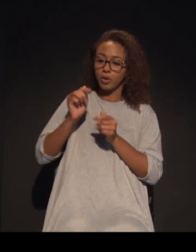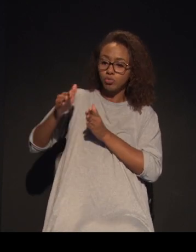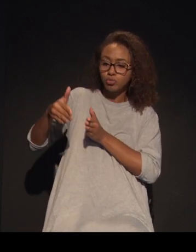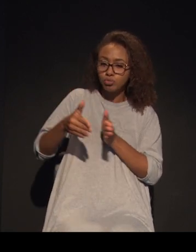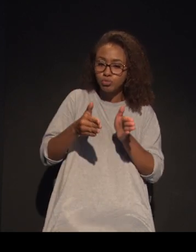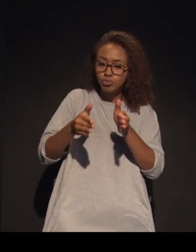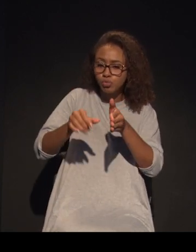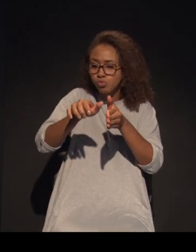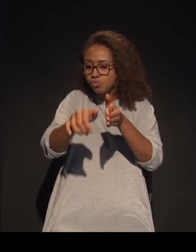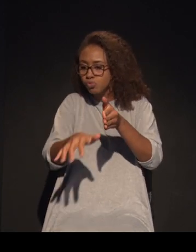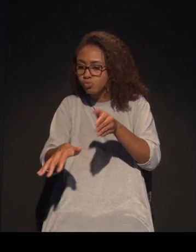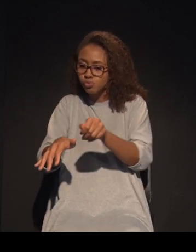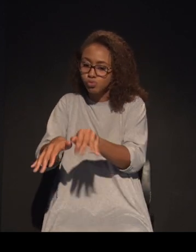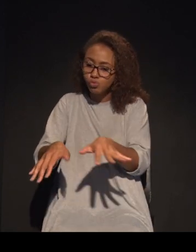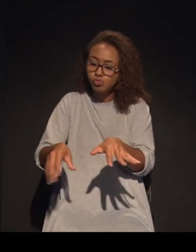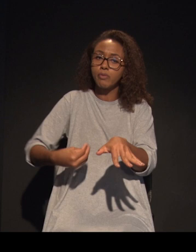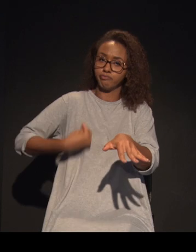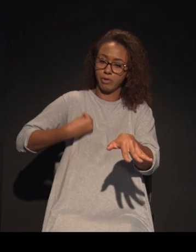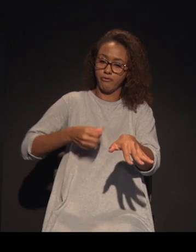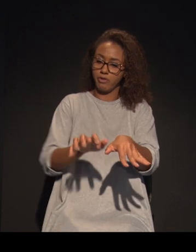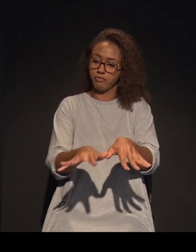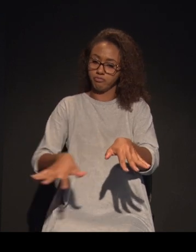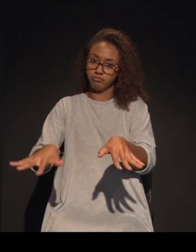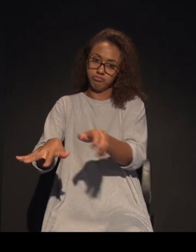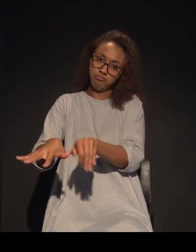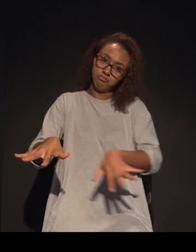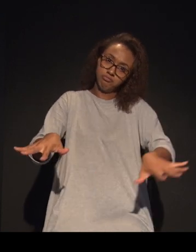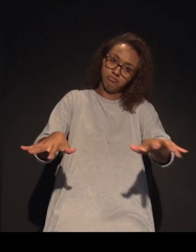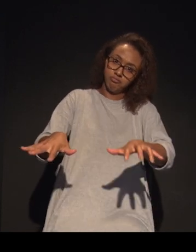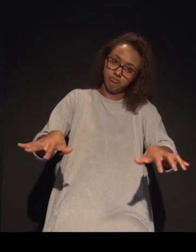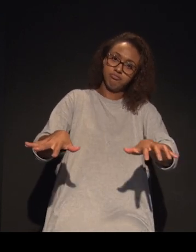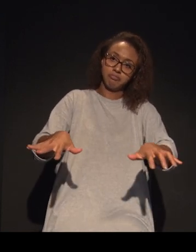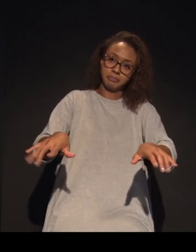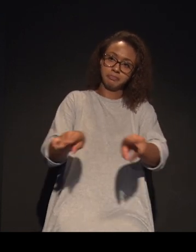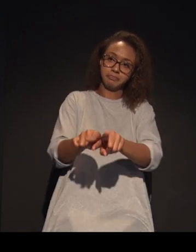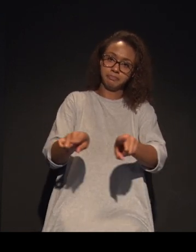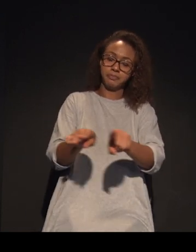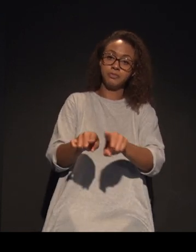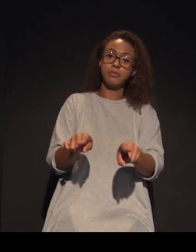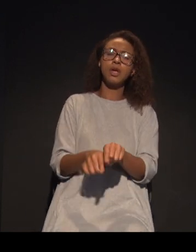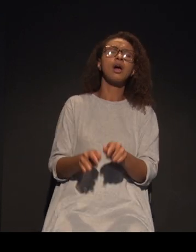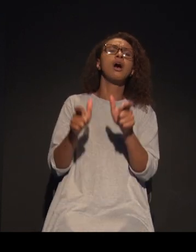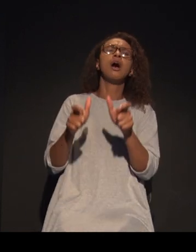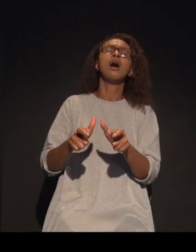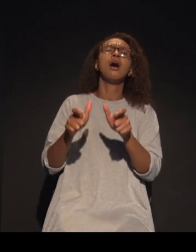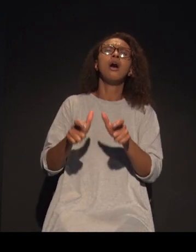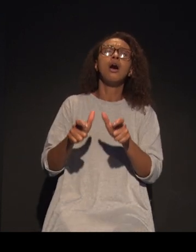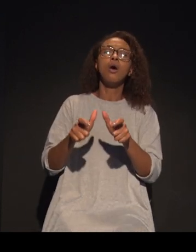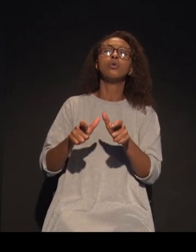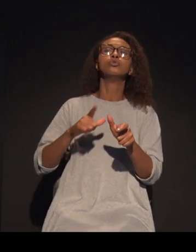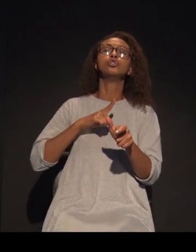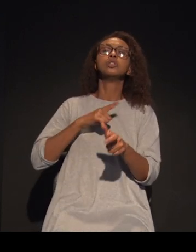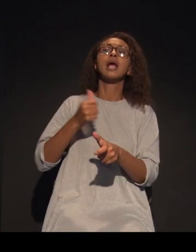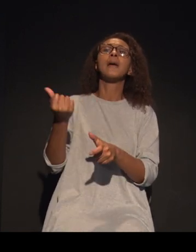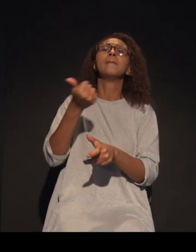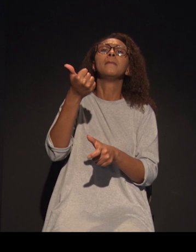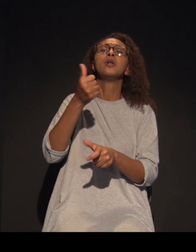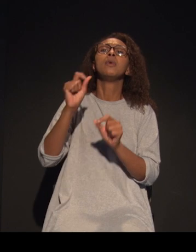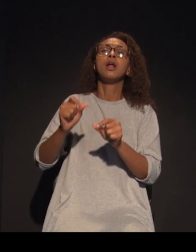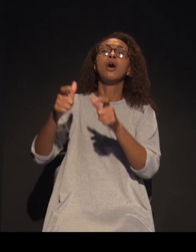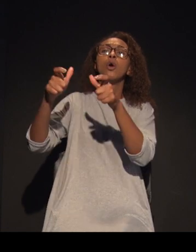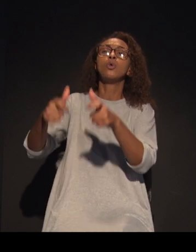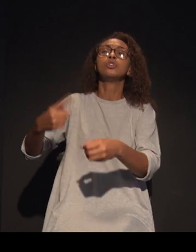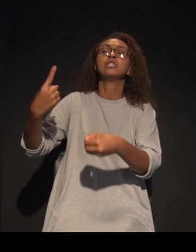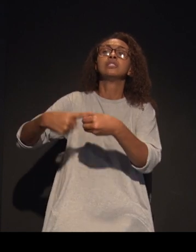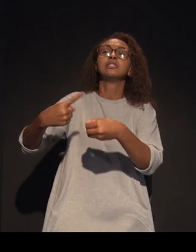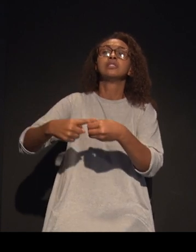habita detenção baixo e médicos de por uzi seus afluentes localiza-se a primeira citou se na cidade de